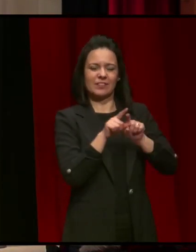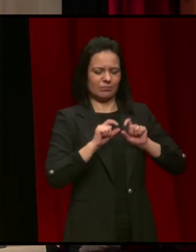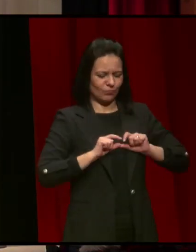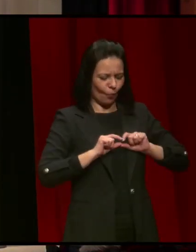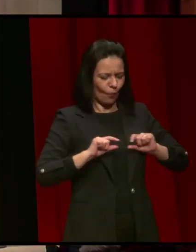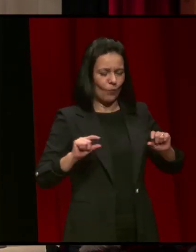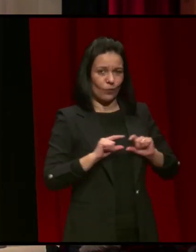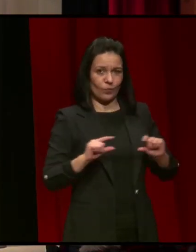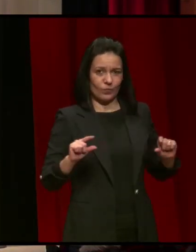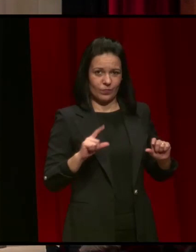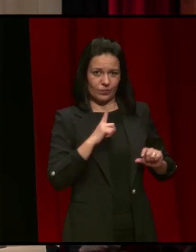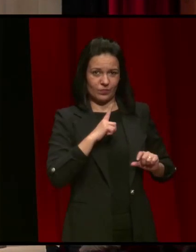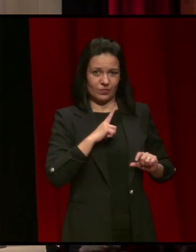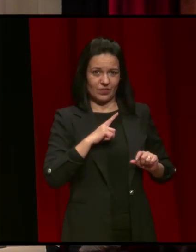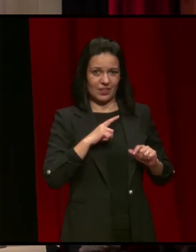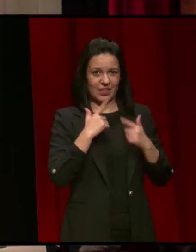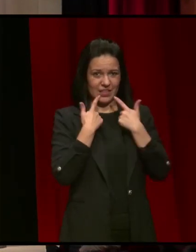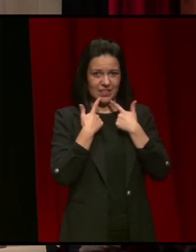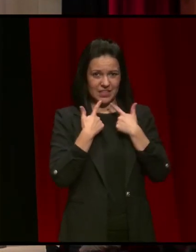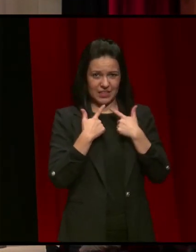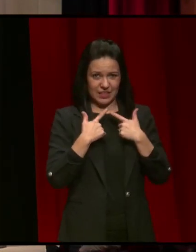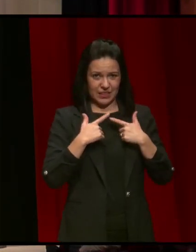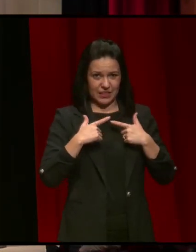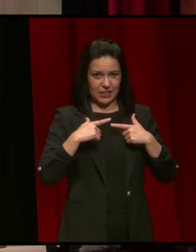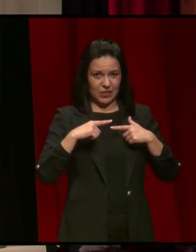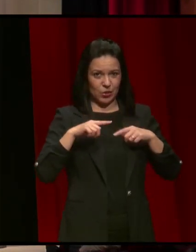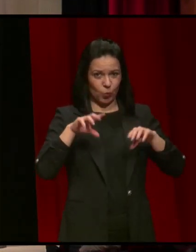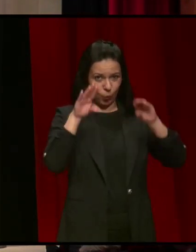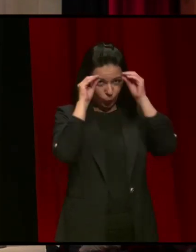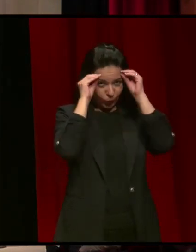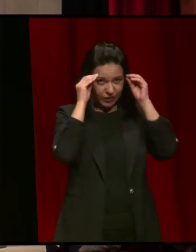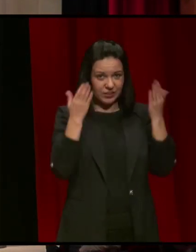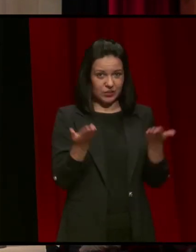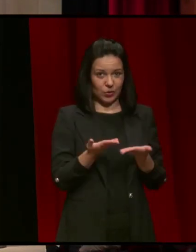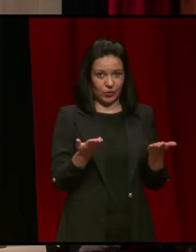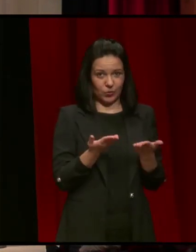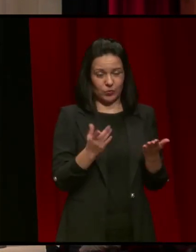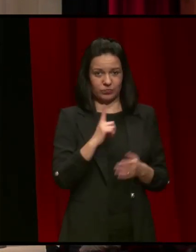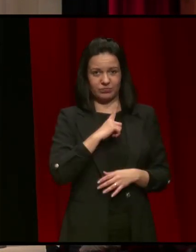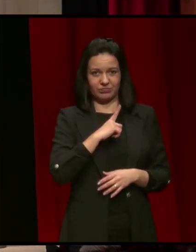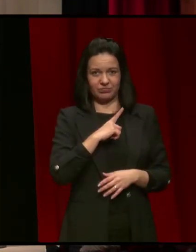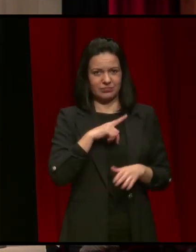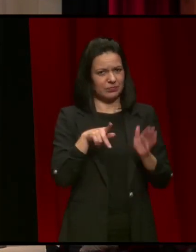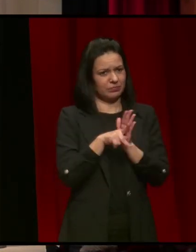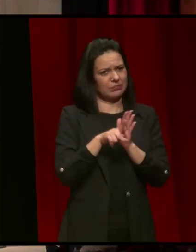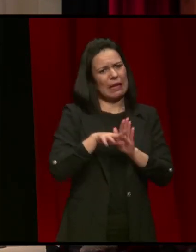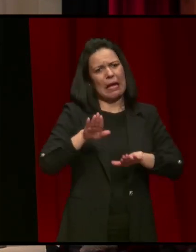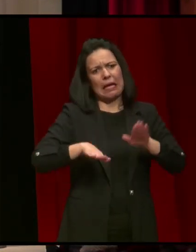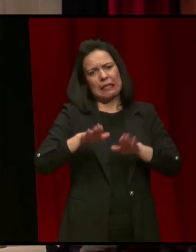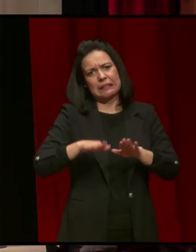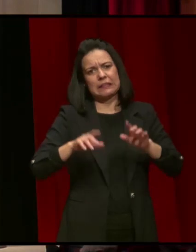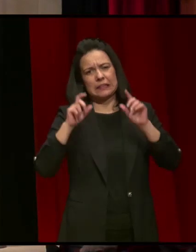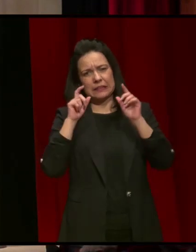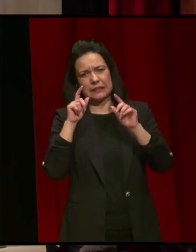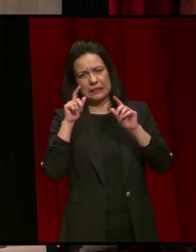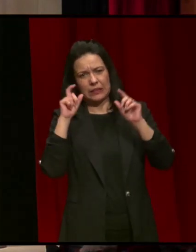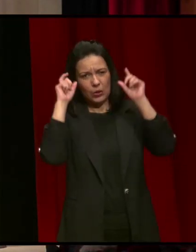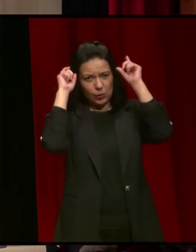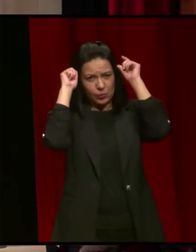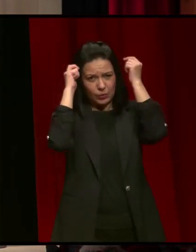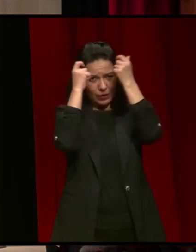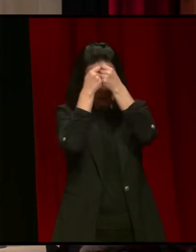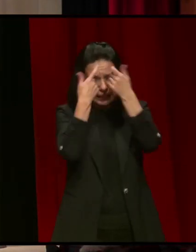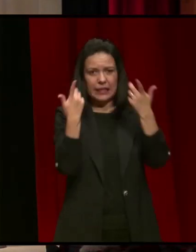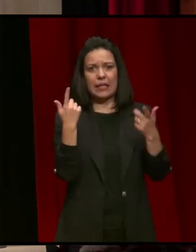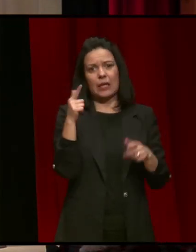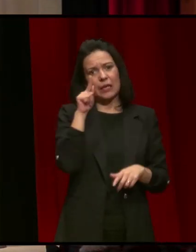é na nova linguagem de hoje. Então, por exemplo, mesmo que você não precisa saber grego ou hebraico, mas se você for dar um estudo